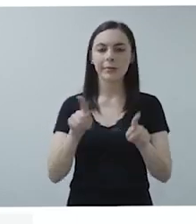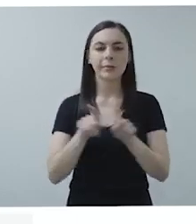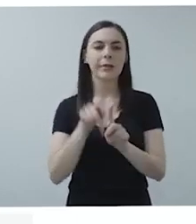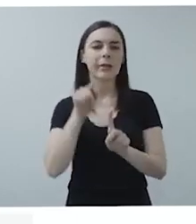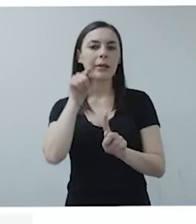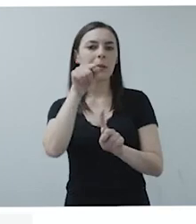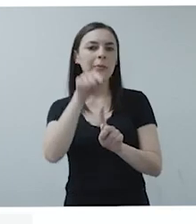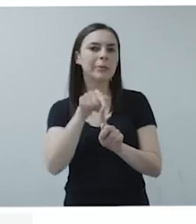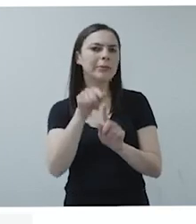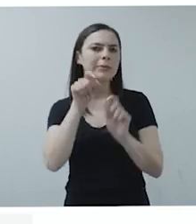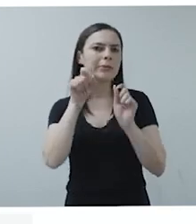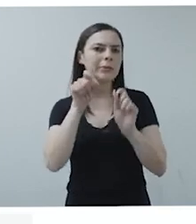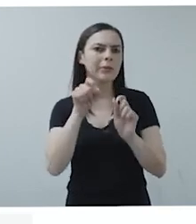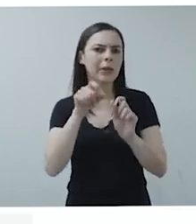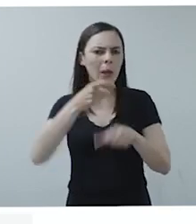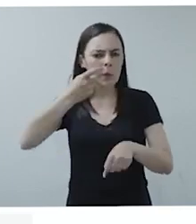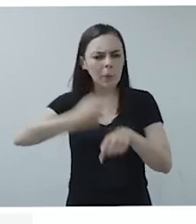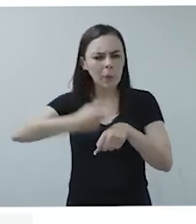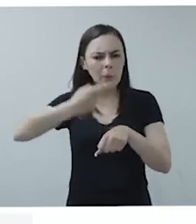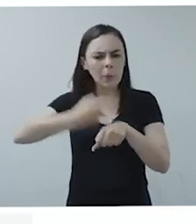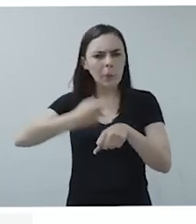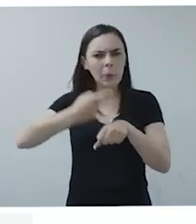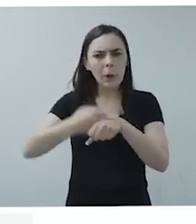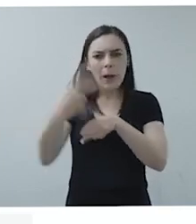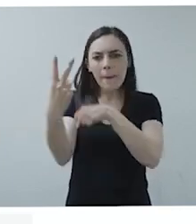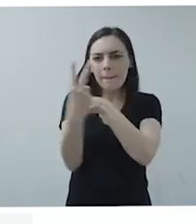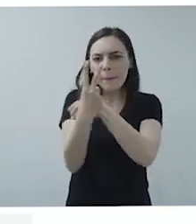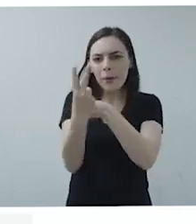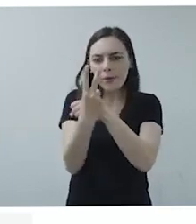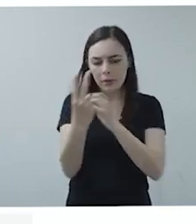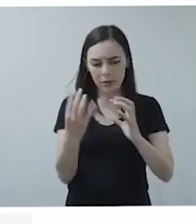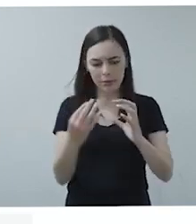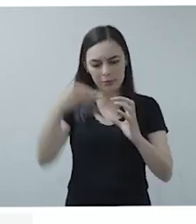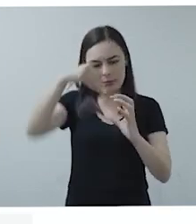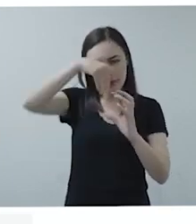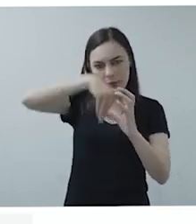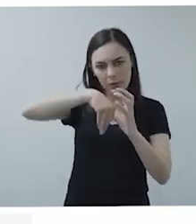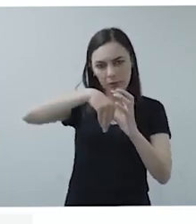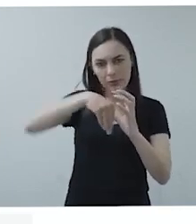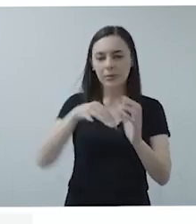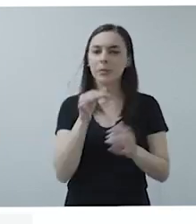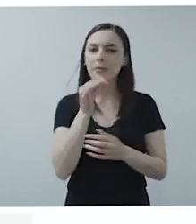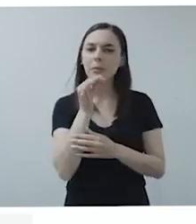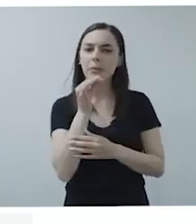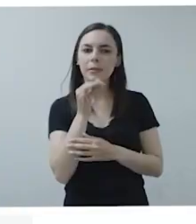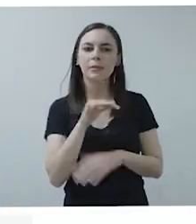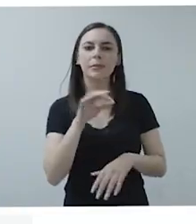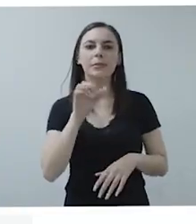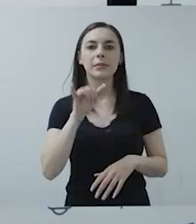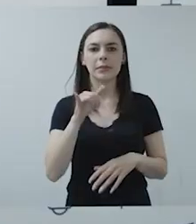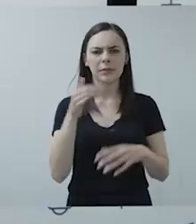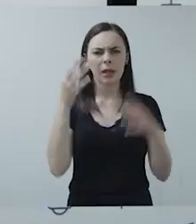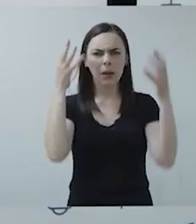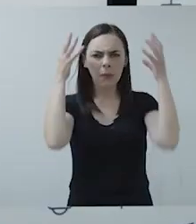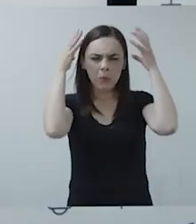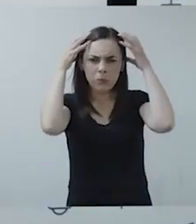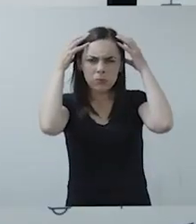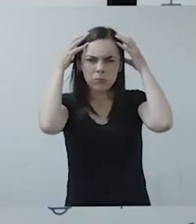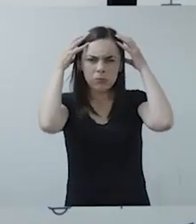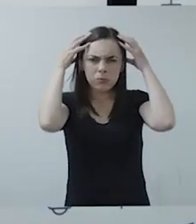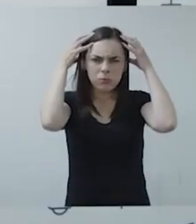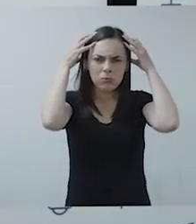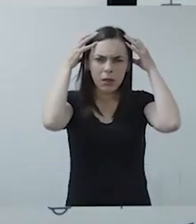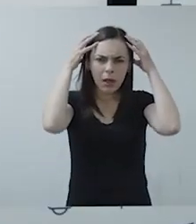para proteger tudo que está dentro da nossa cabeça. Então, se a gente, né, pega aqui, a gente percebe que é